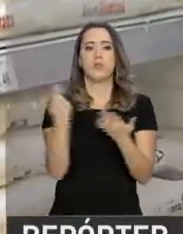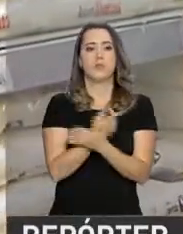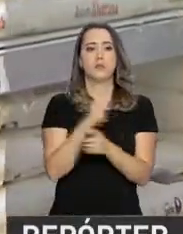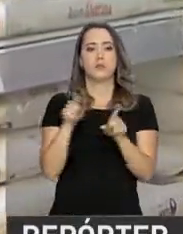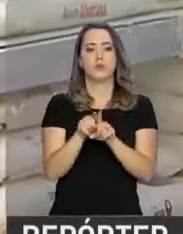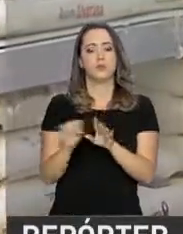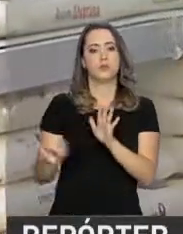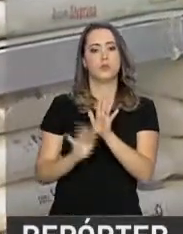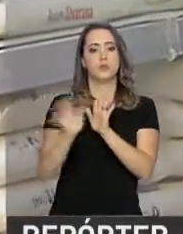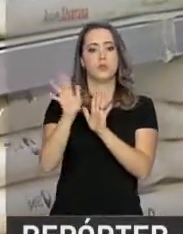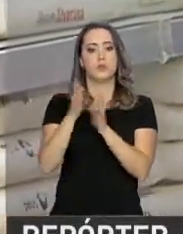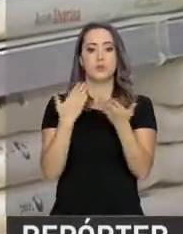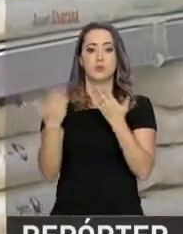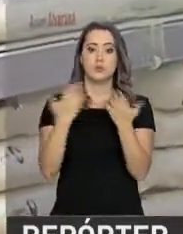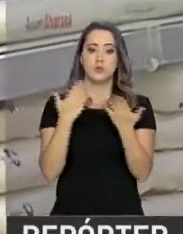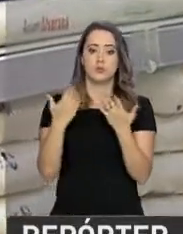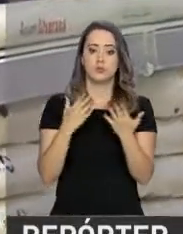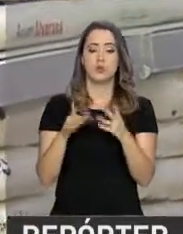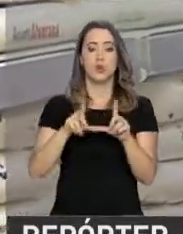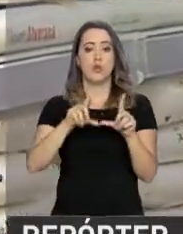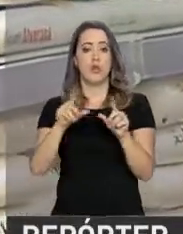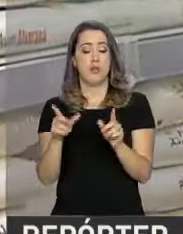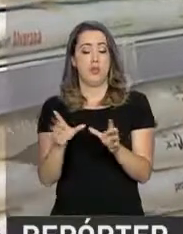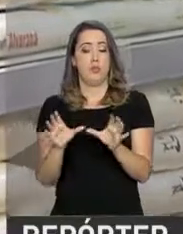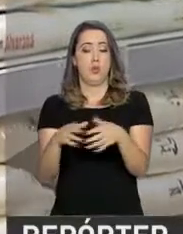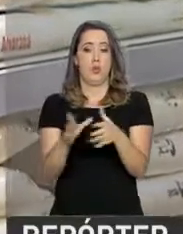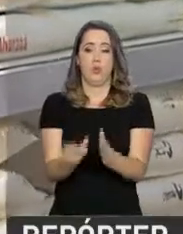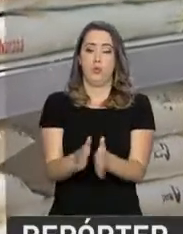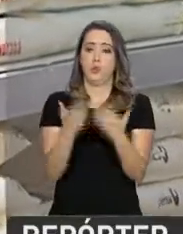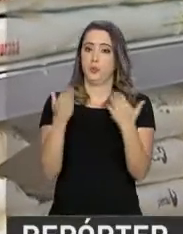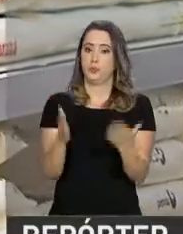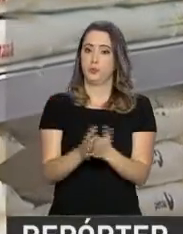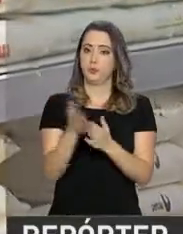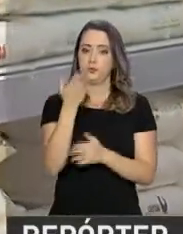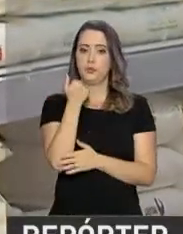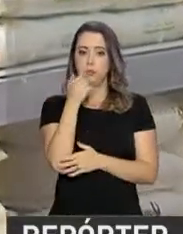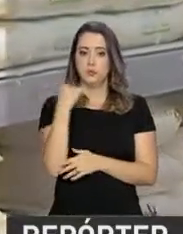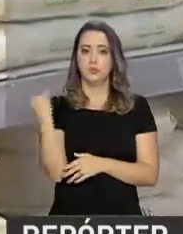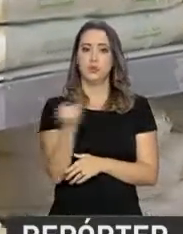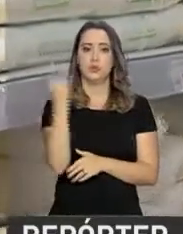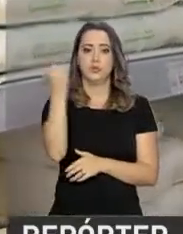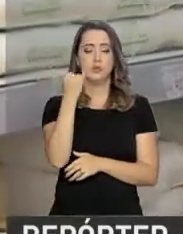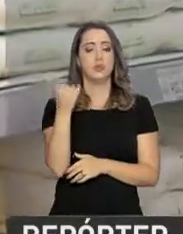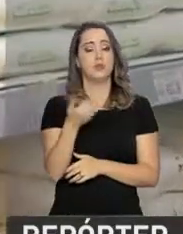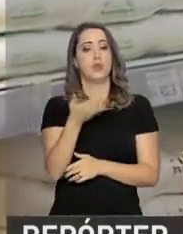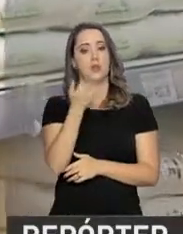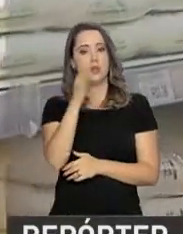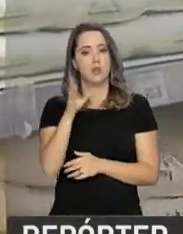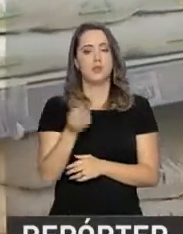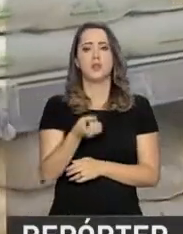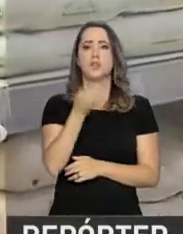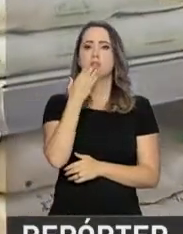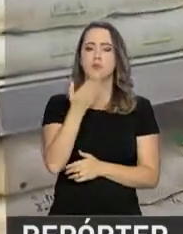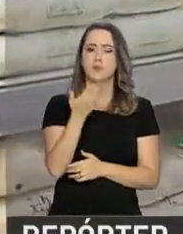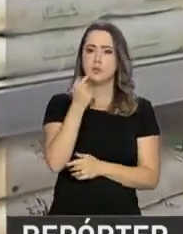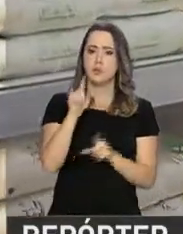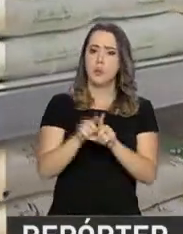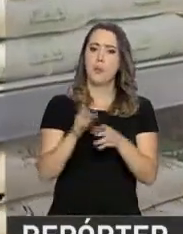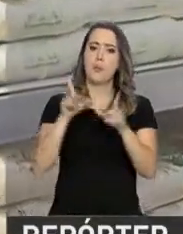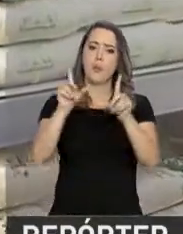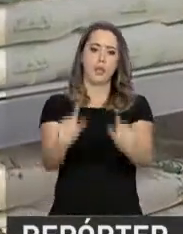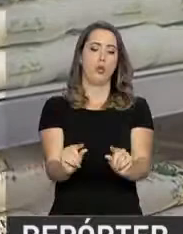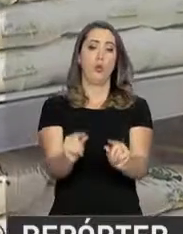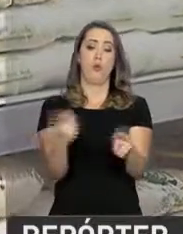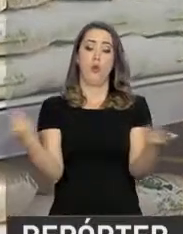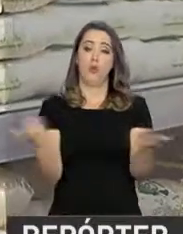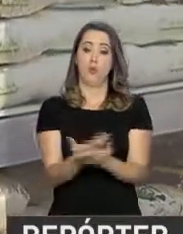inflação medida entre as famílias de baixa renda, em que a alimentação consome boa parte do orçamento, é ainda menor.